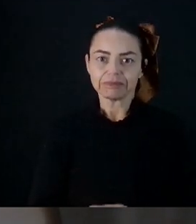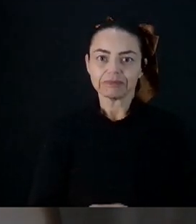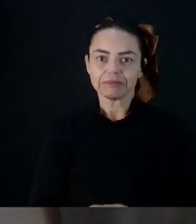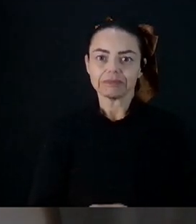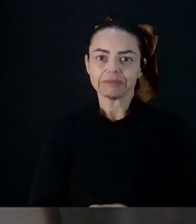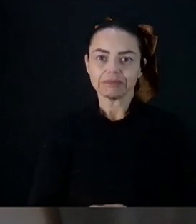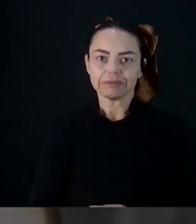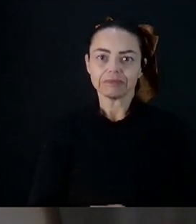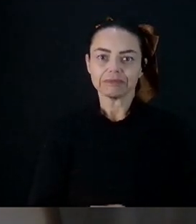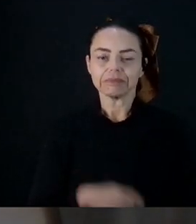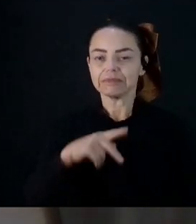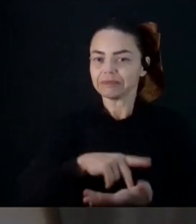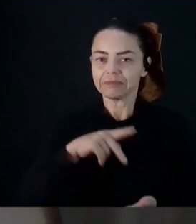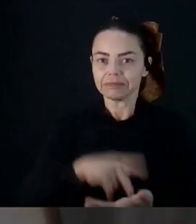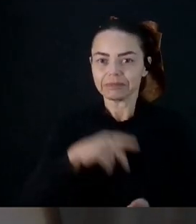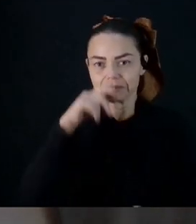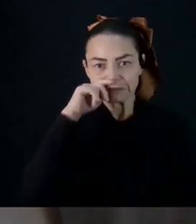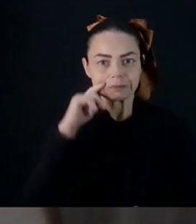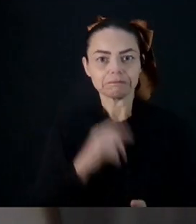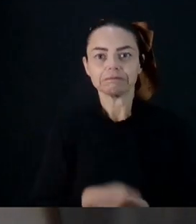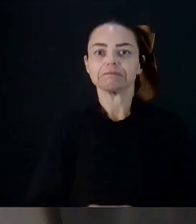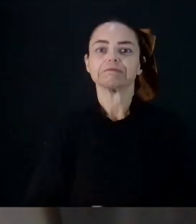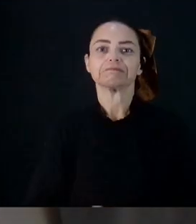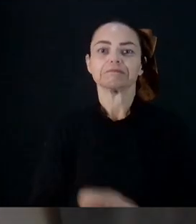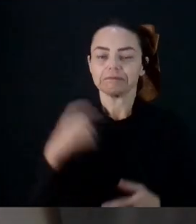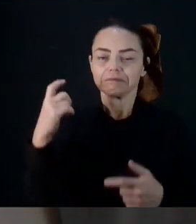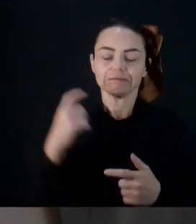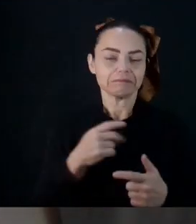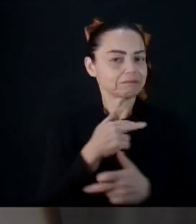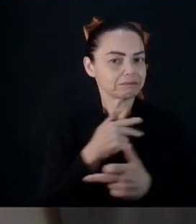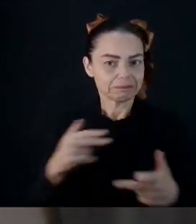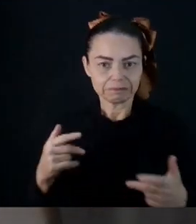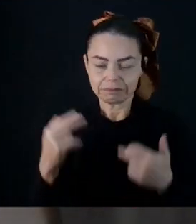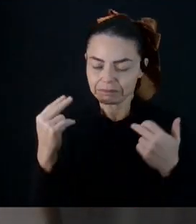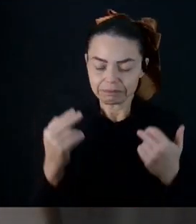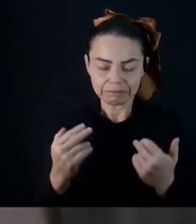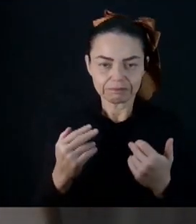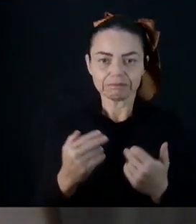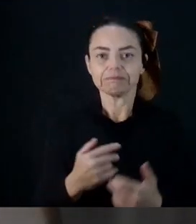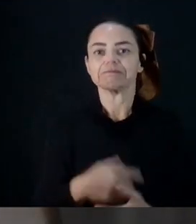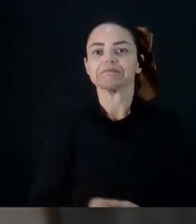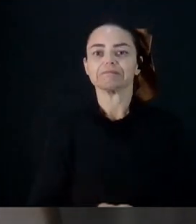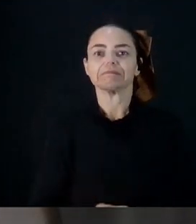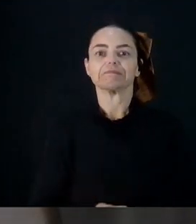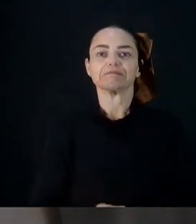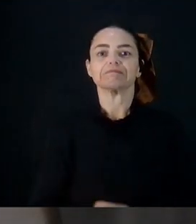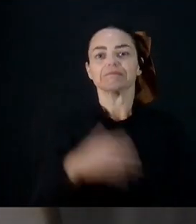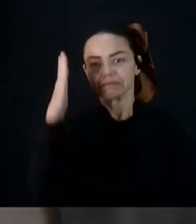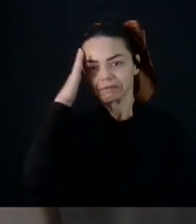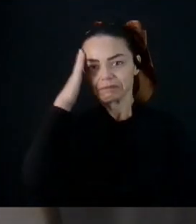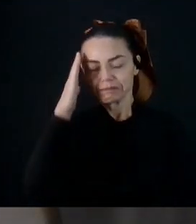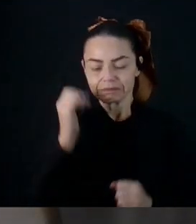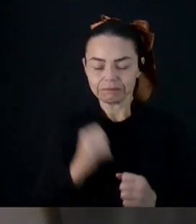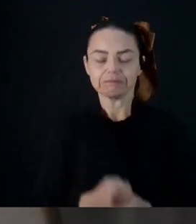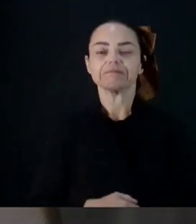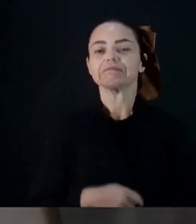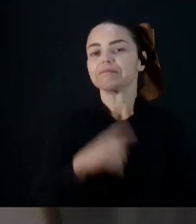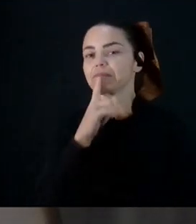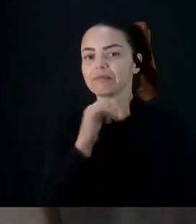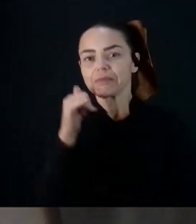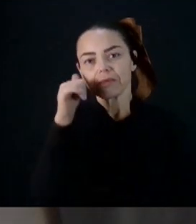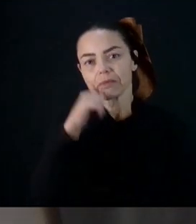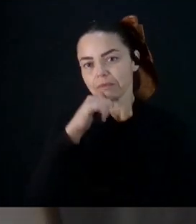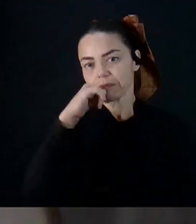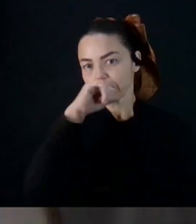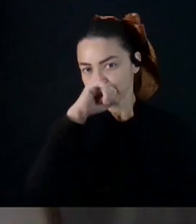de fato, são muitas camadas, né? E que acaba que a gente entende que na correria de um pai e de uma mãe,